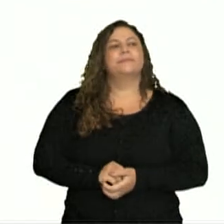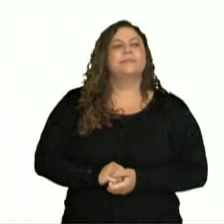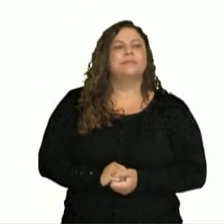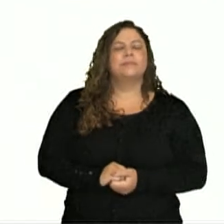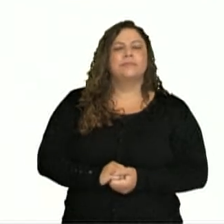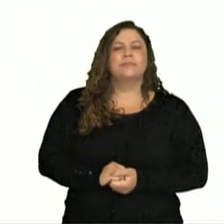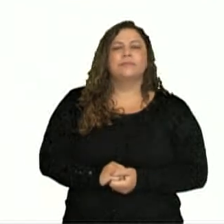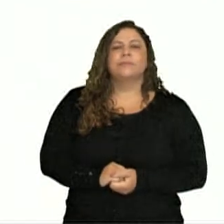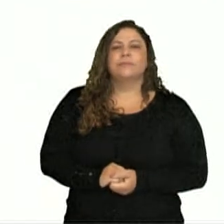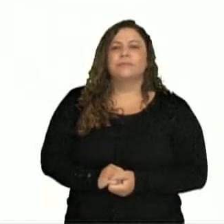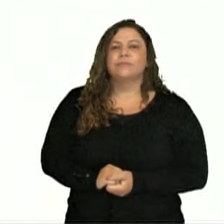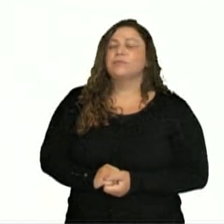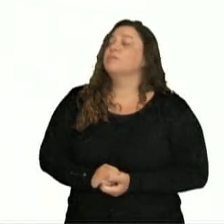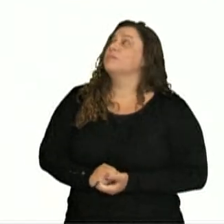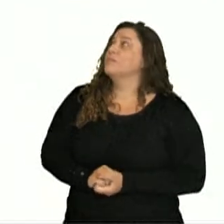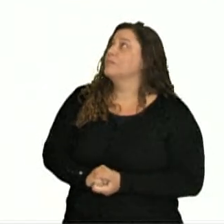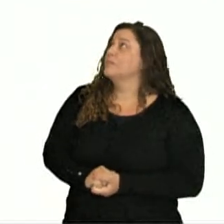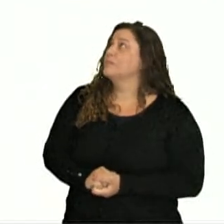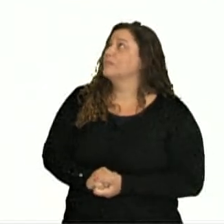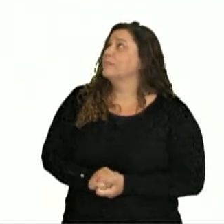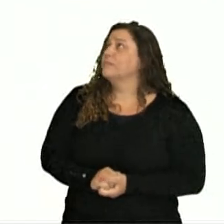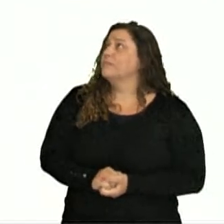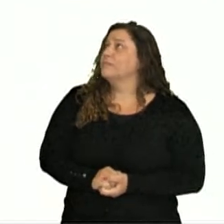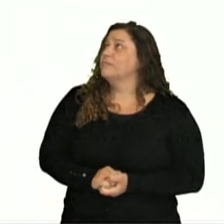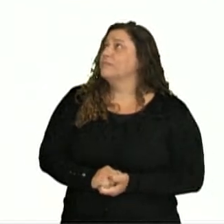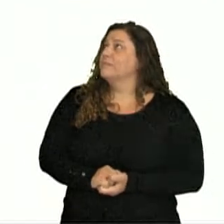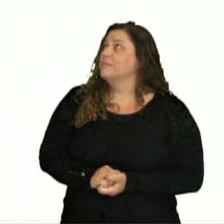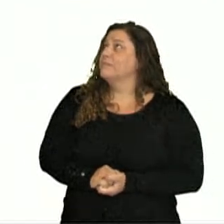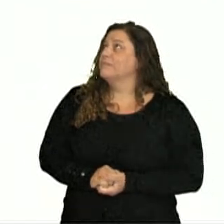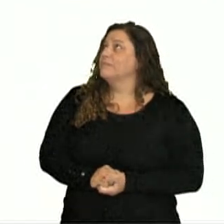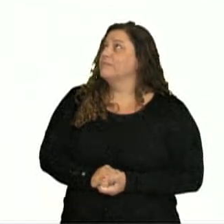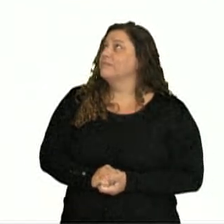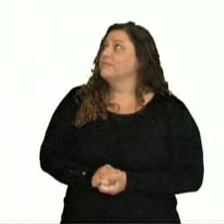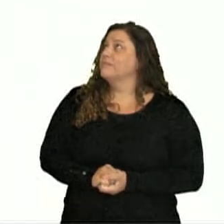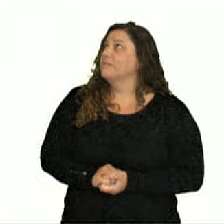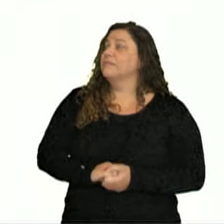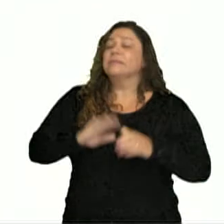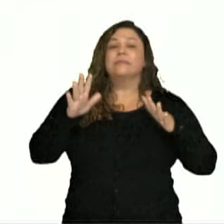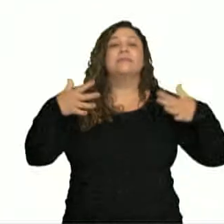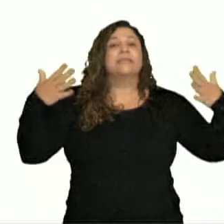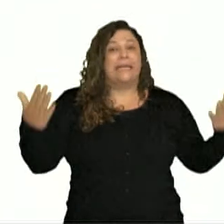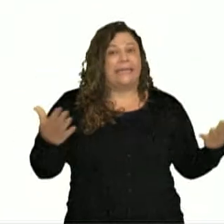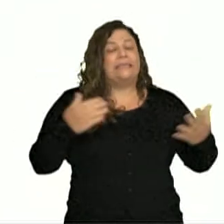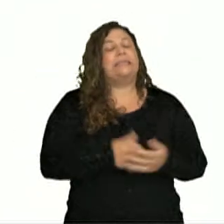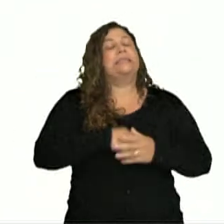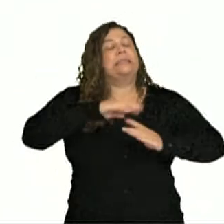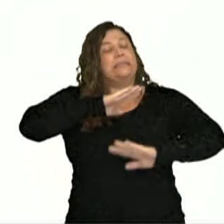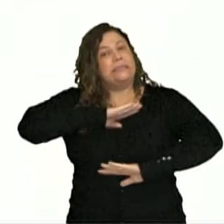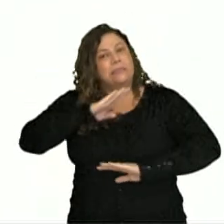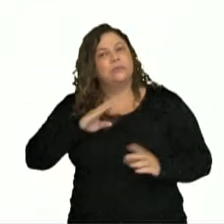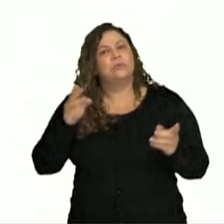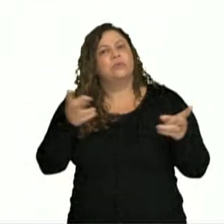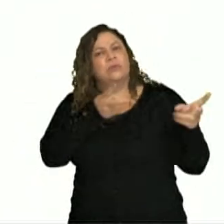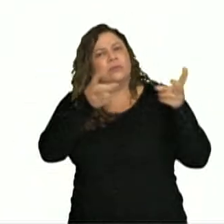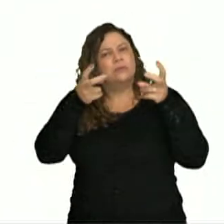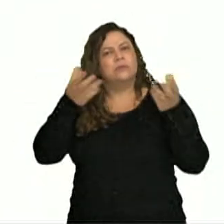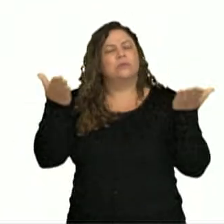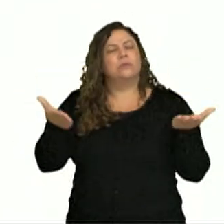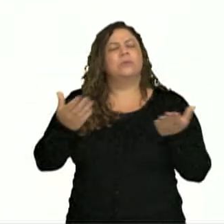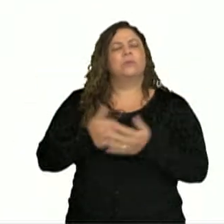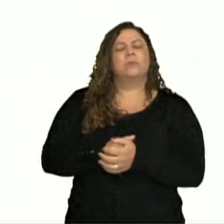situações indicam ordem ou proibição. Então, essas situações que vimos anteriormente